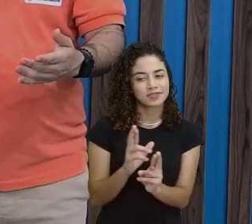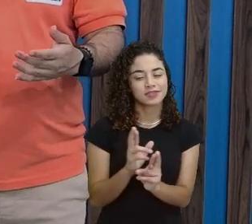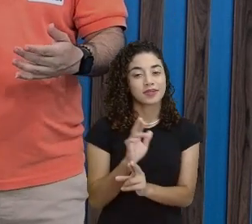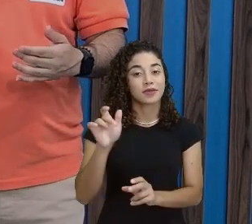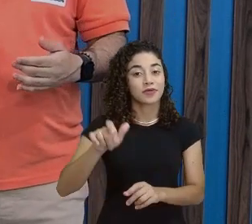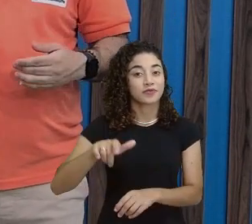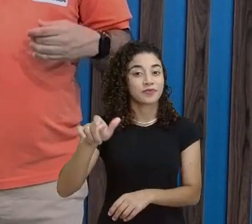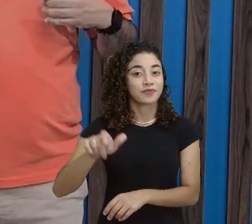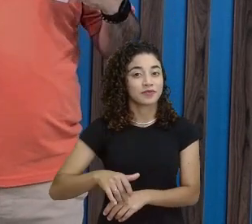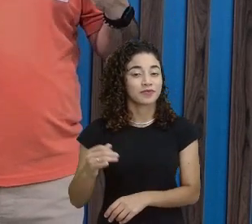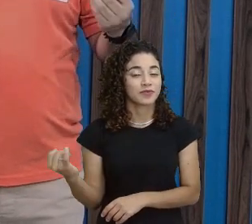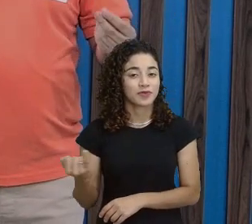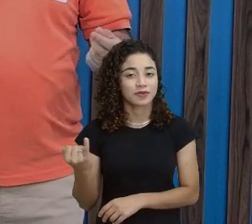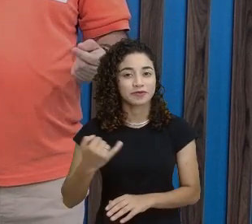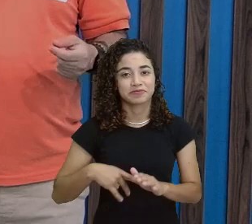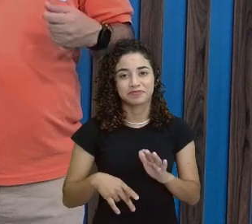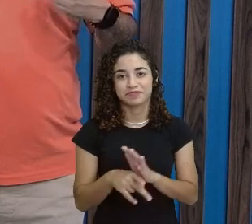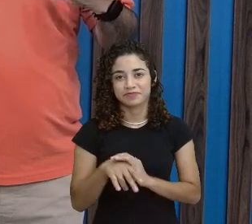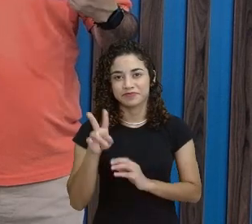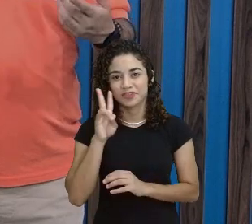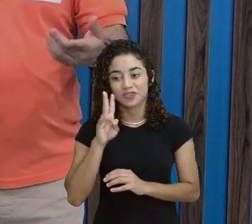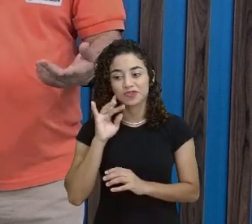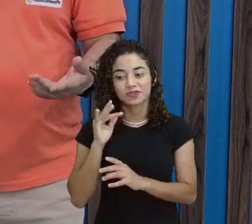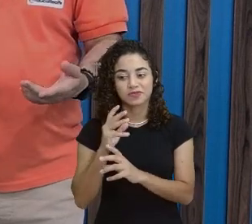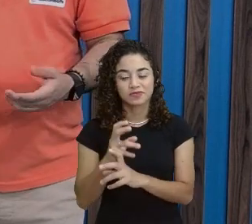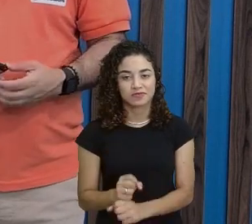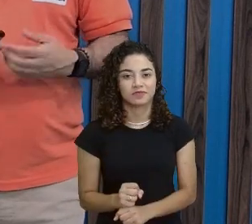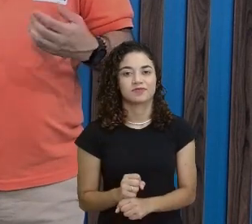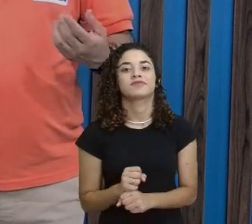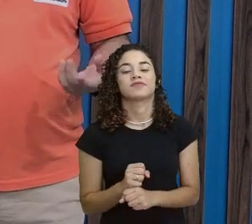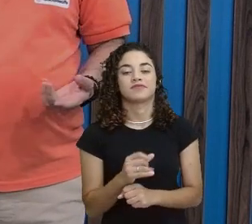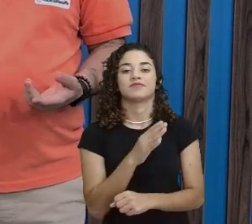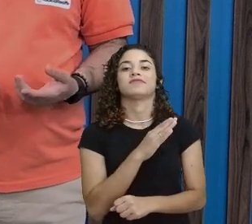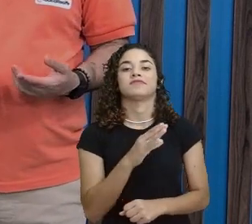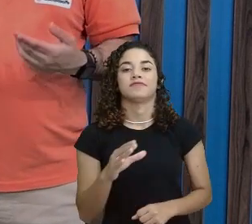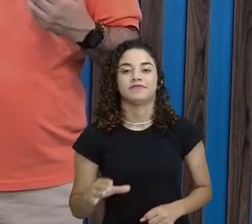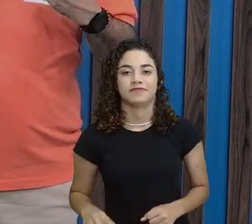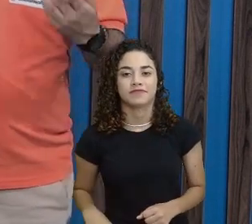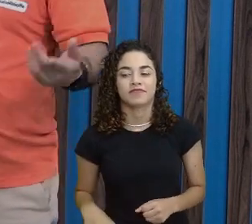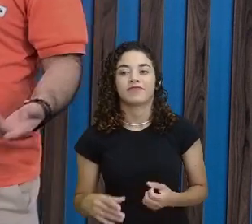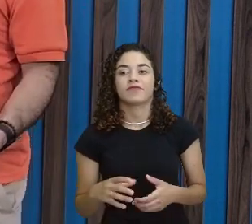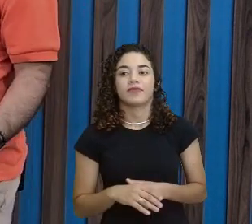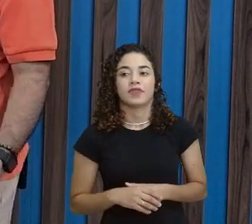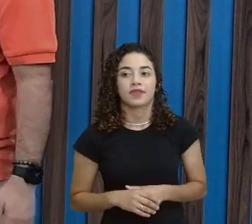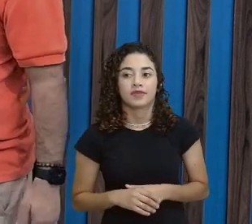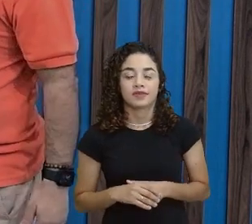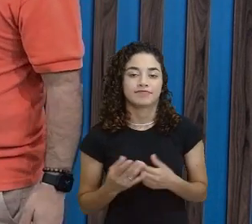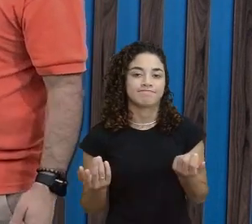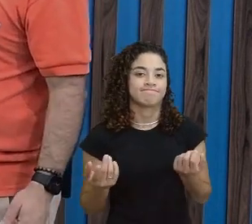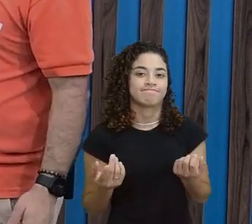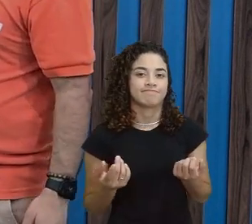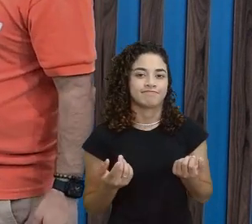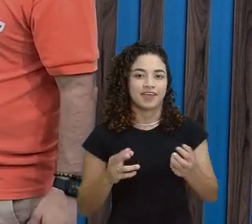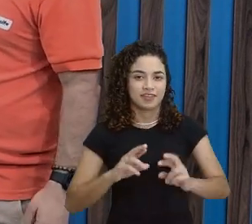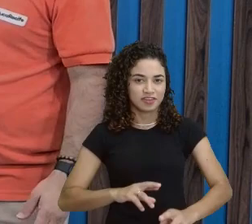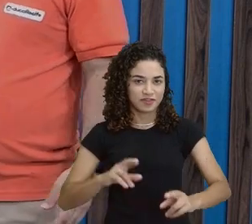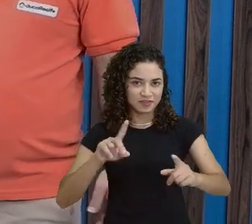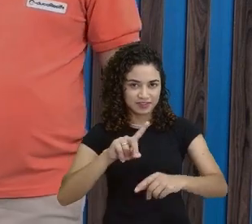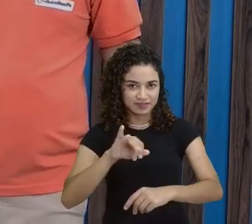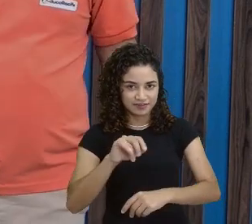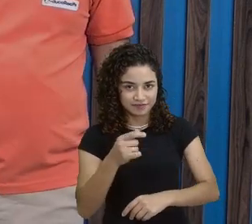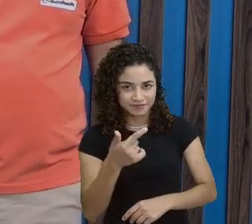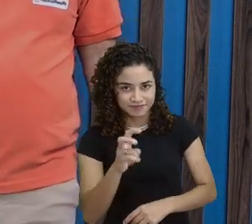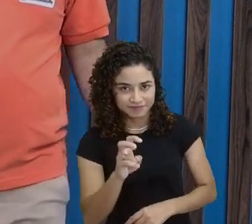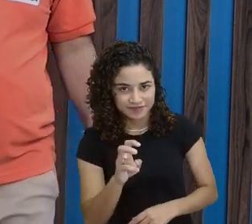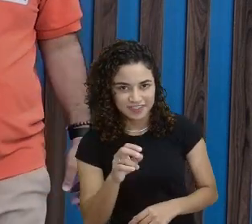do cristianismo para poder cristianizar aqueles povos pagãos, né? Não foi diferente com a data do Natal.